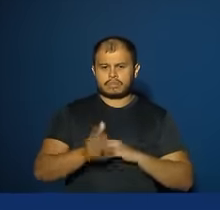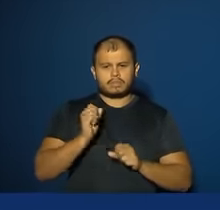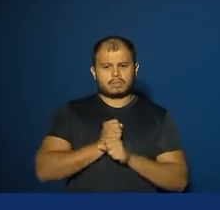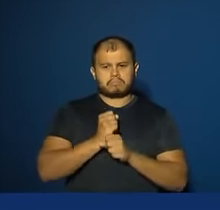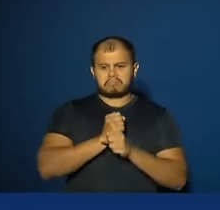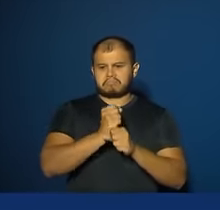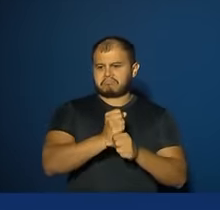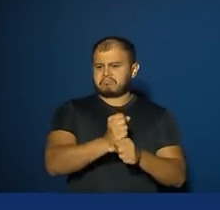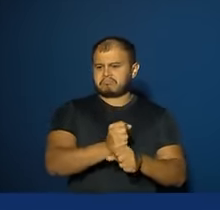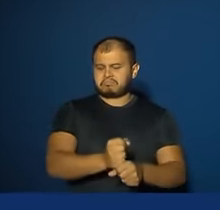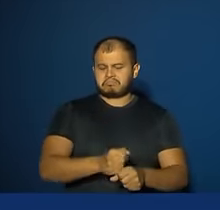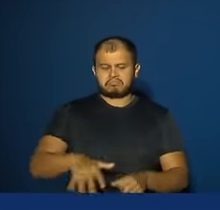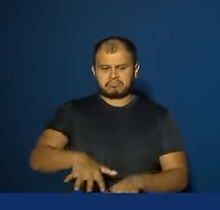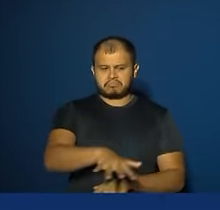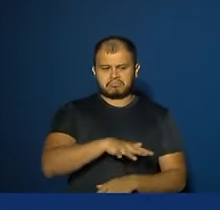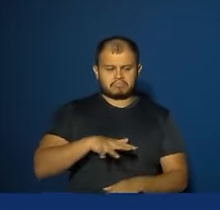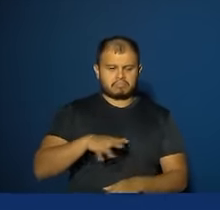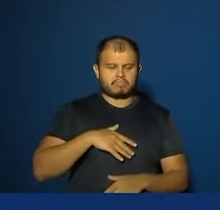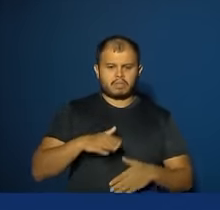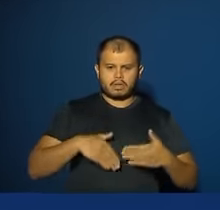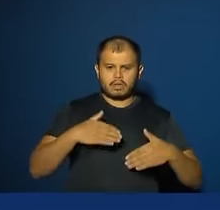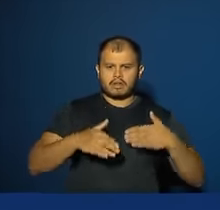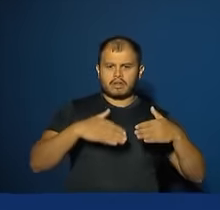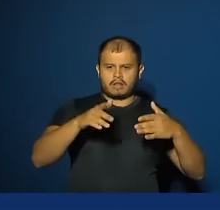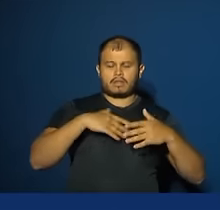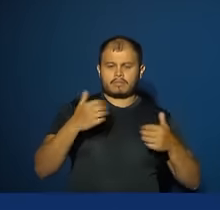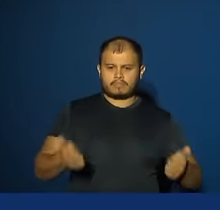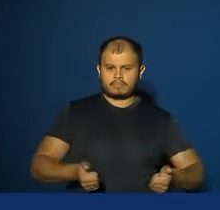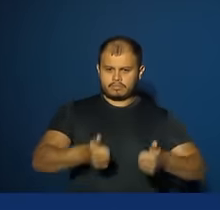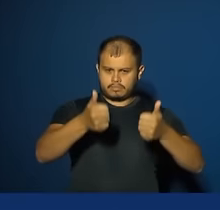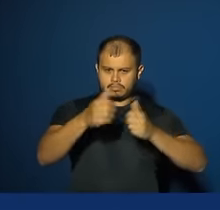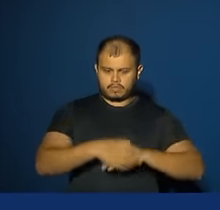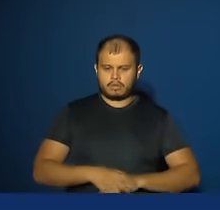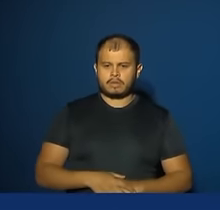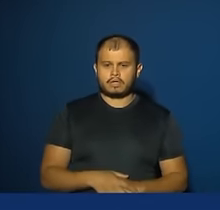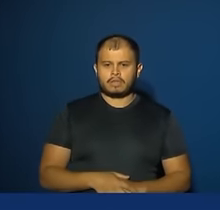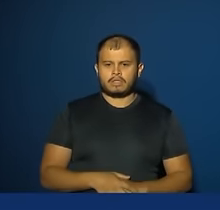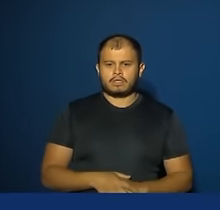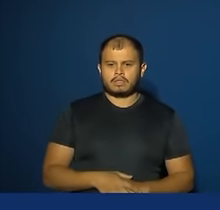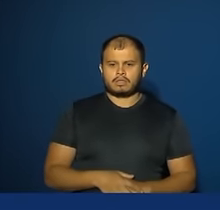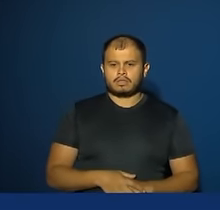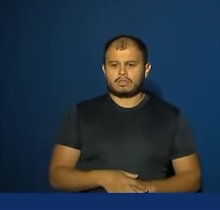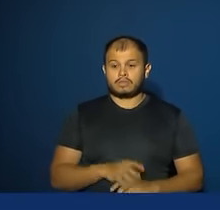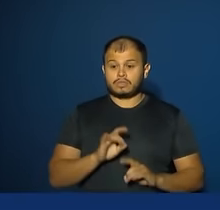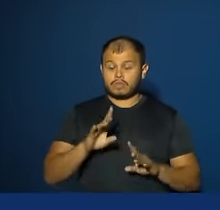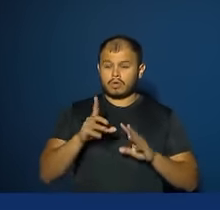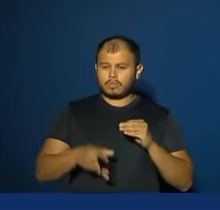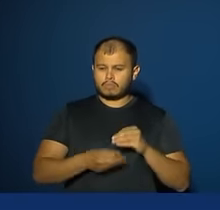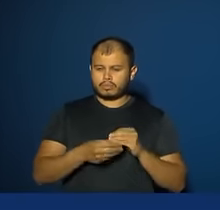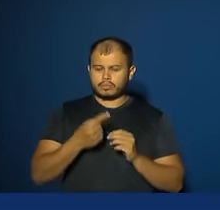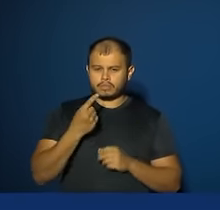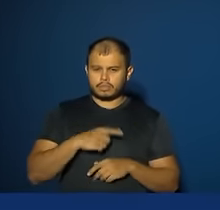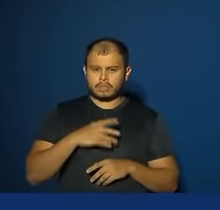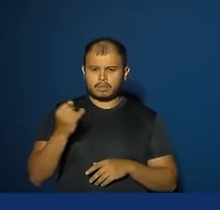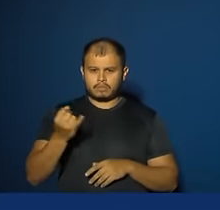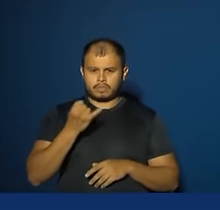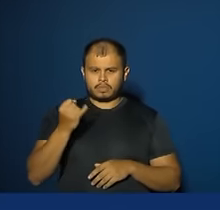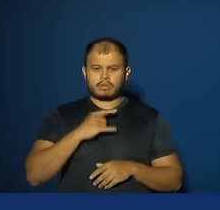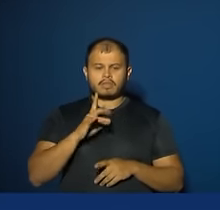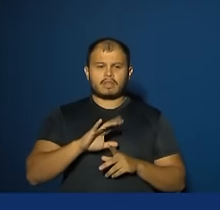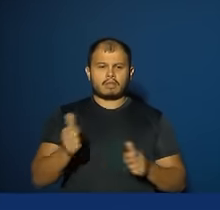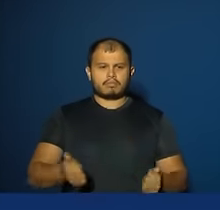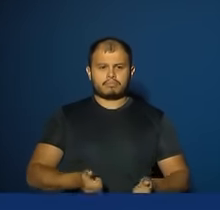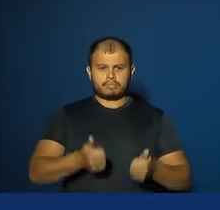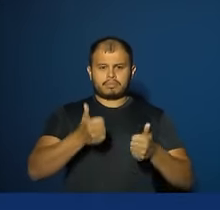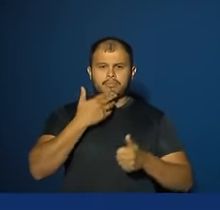anos e anos num setor que cresce com uma regulação melhor. Tá? E essa parte da regulação, só o último parênteses, que é muito importante, a regulação está mudando para muito melhor